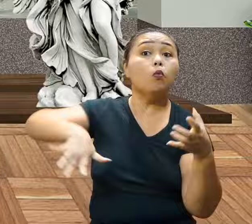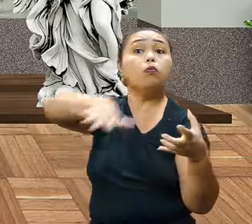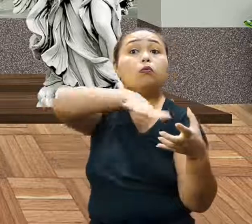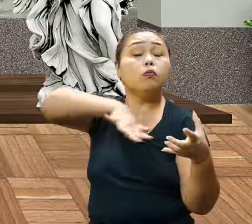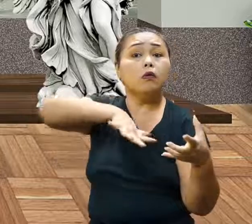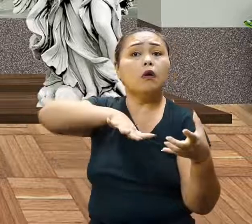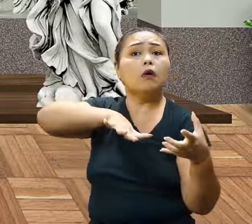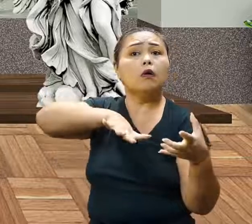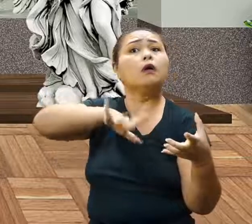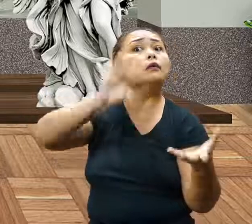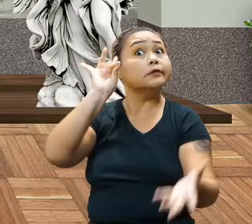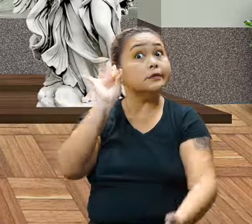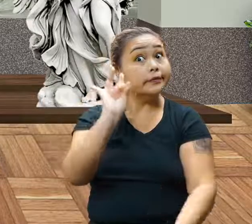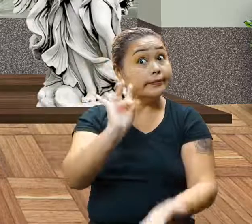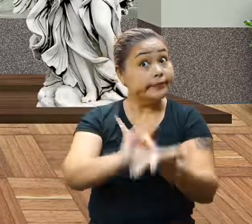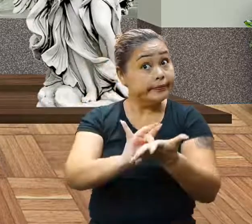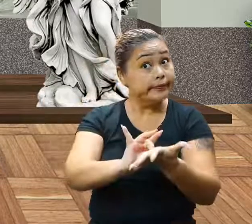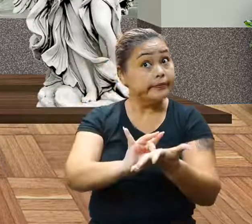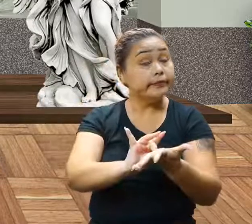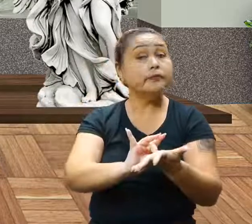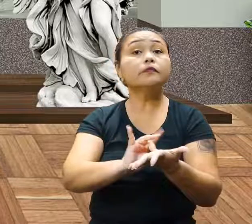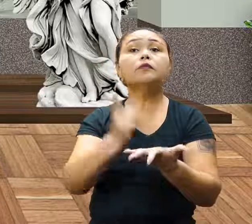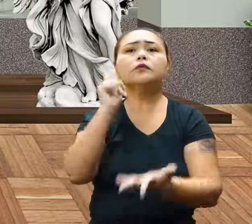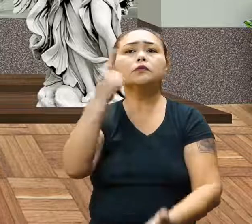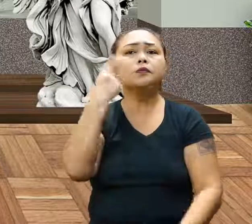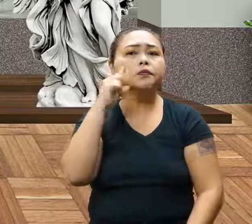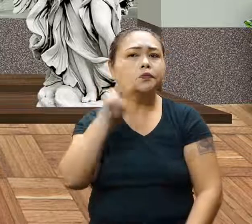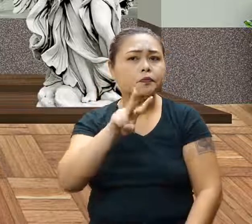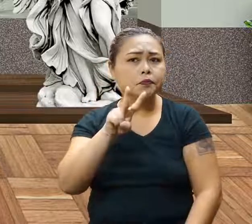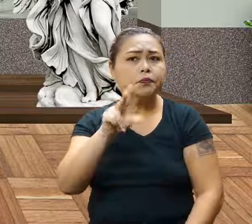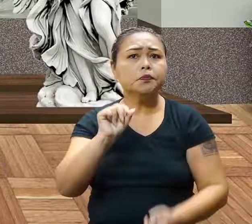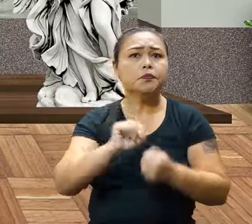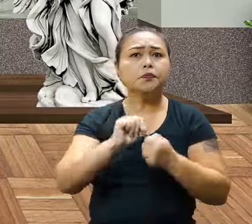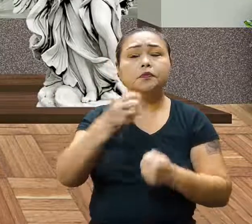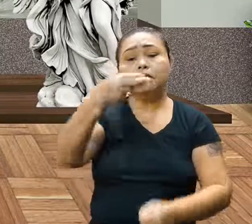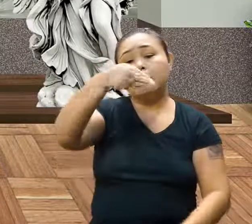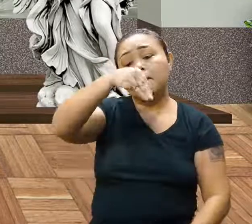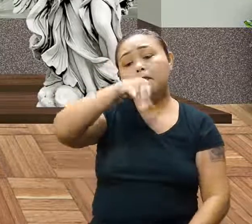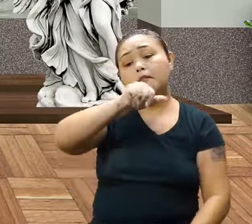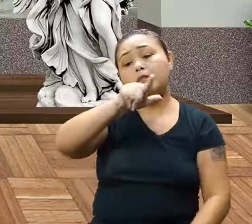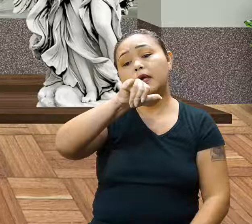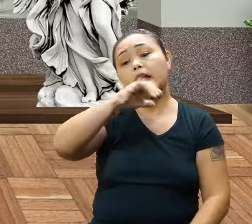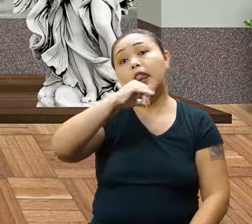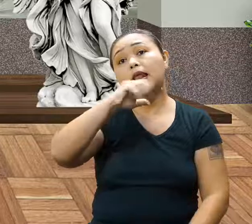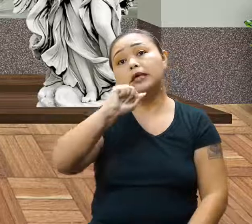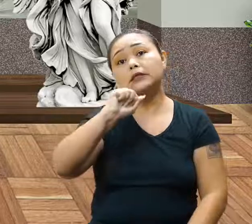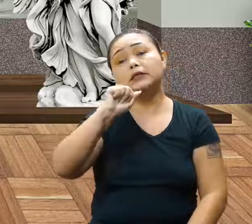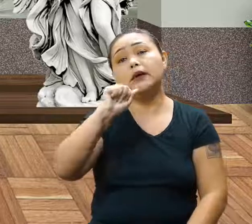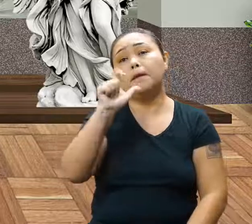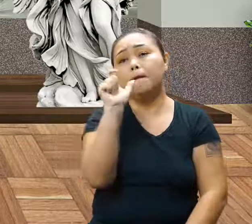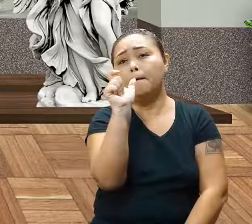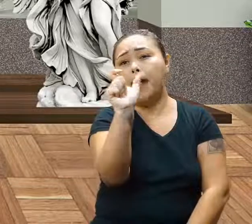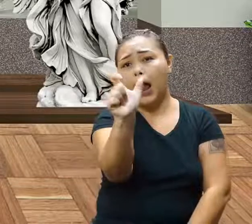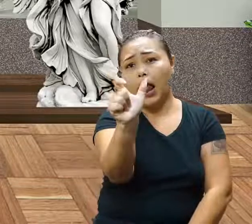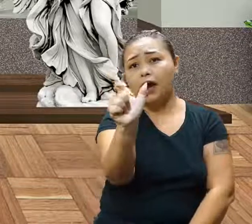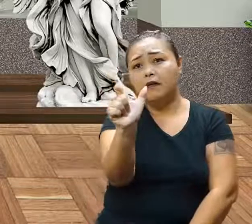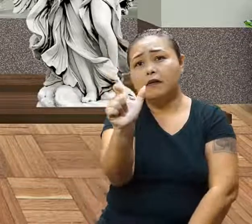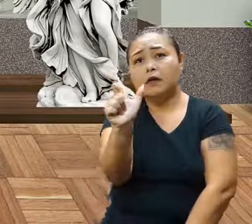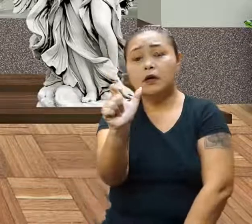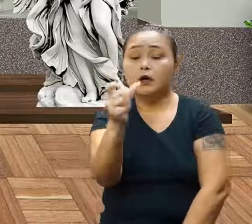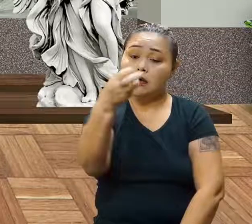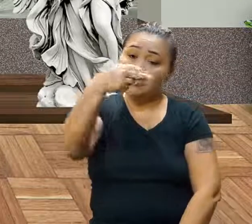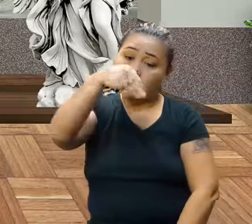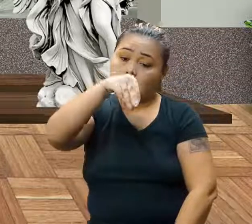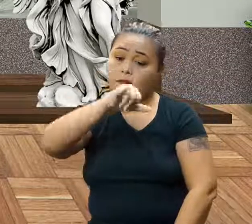Você viu e ouviu eu falar na palavra milícia? Pois é. A